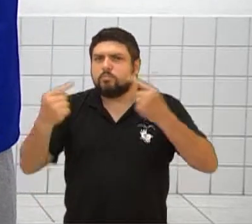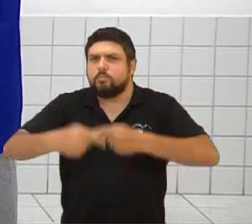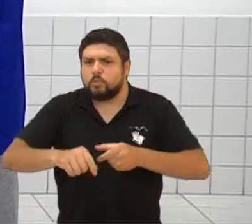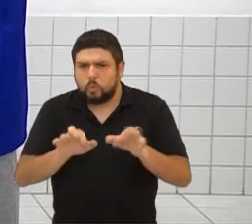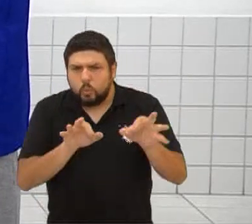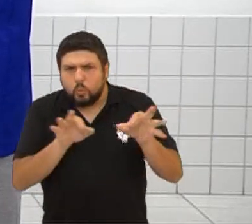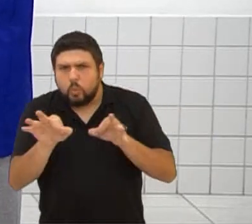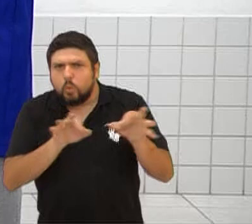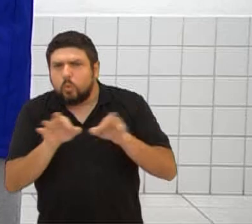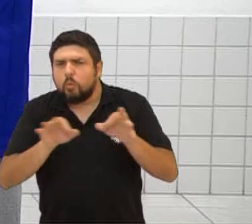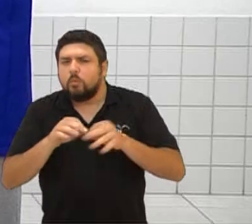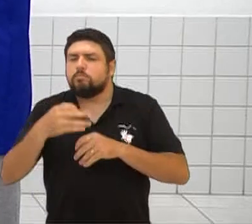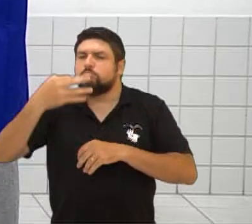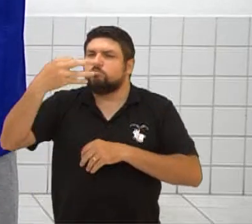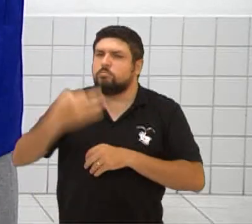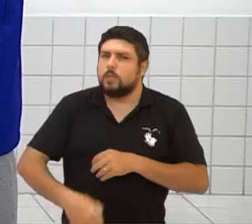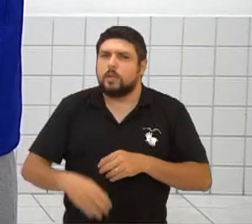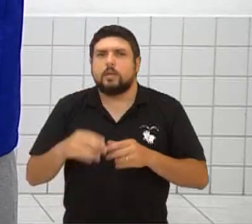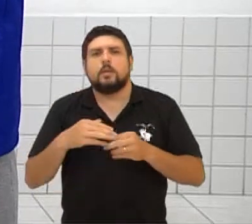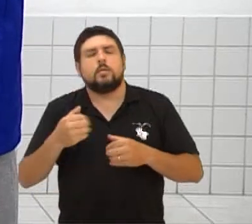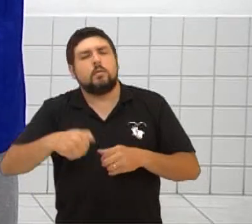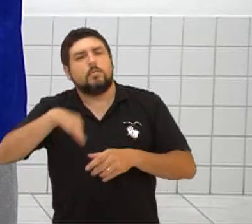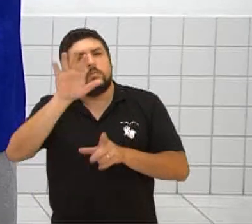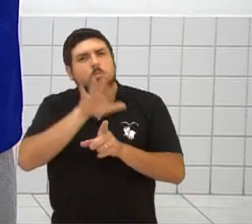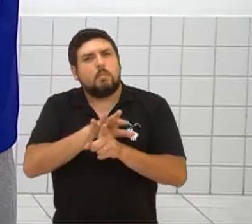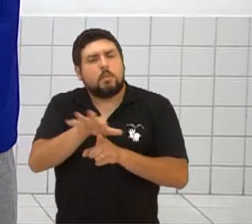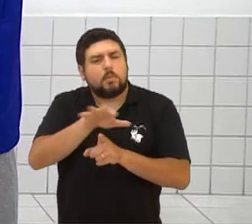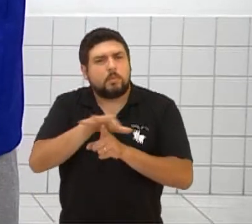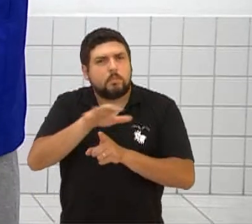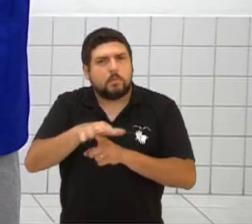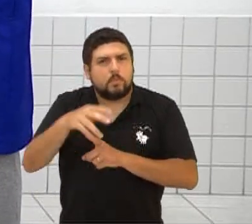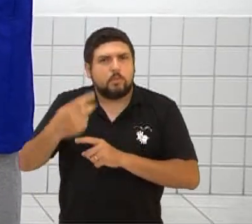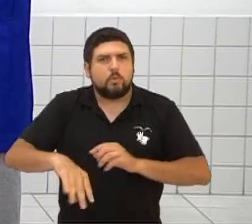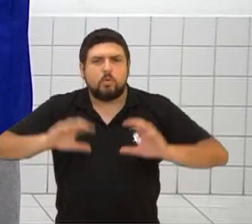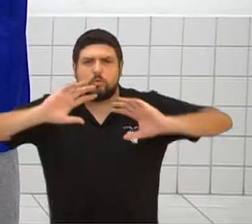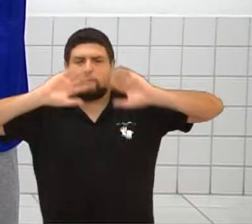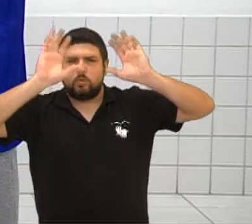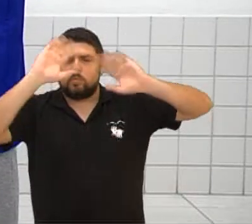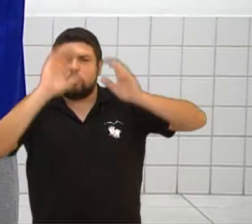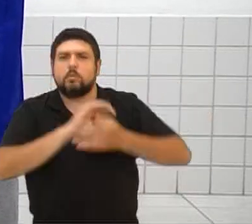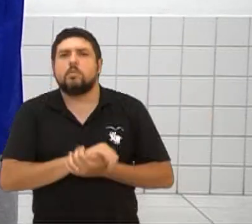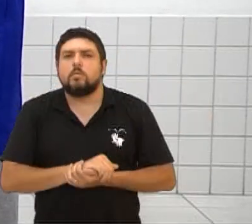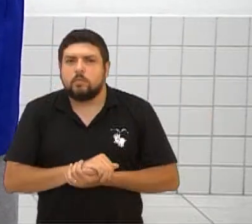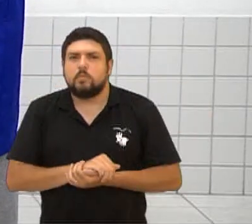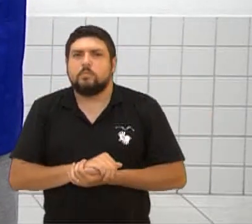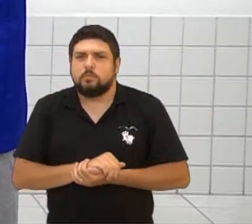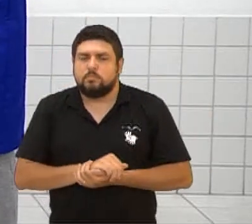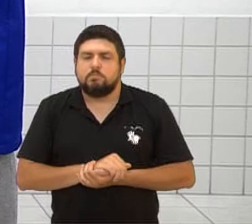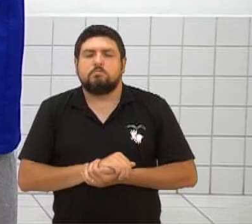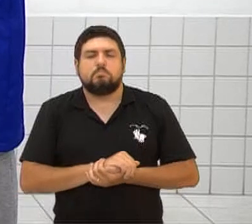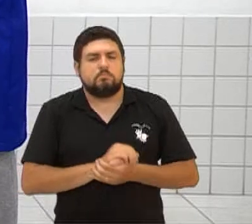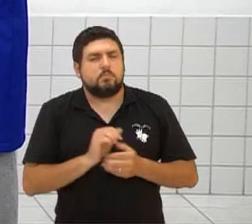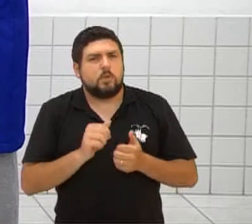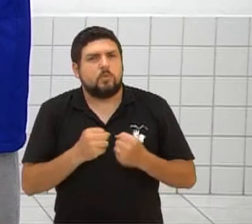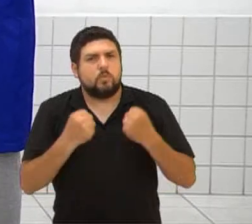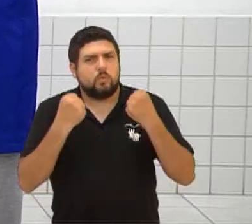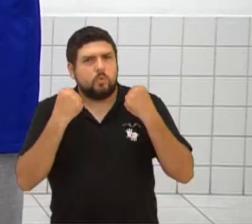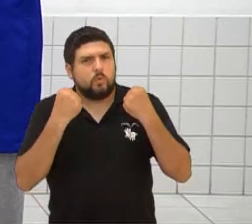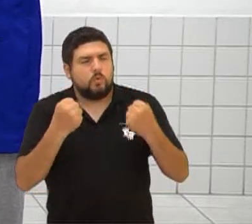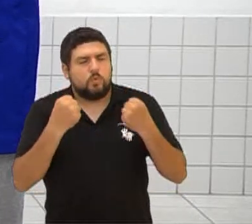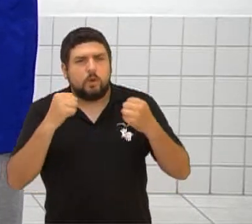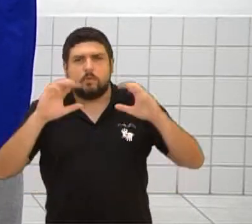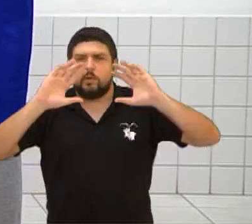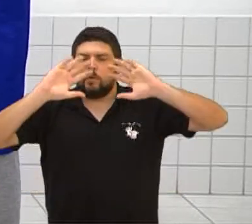hoje o voleibol, um esporte massificado, um esporte espetacularizado, mas também um esporte bastante potencial, né, professor? Muito